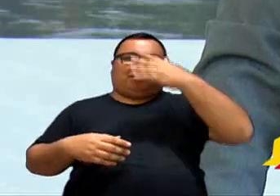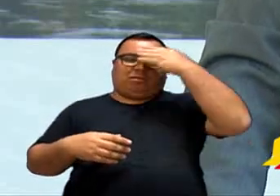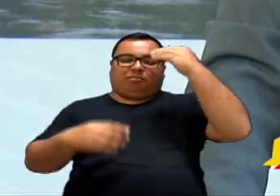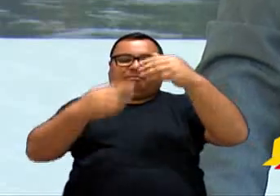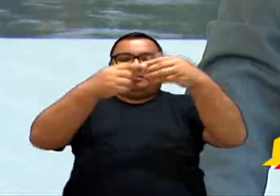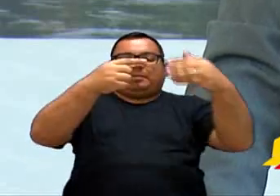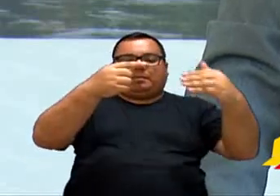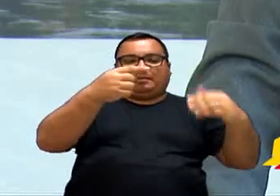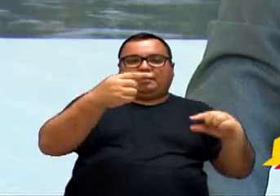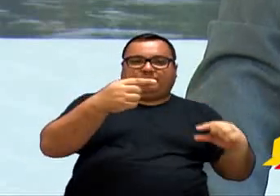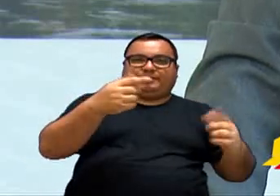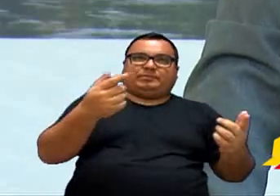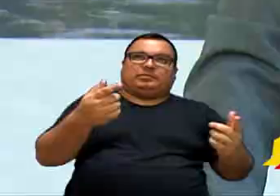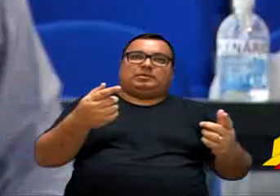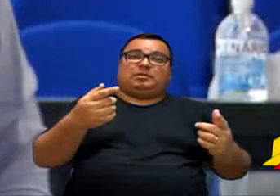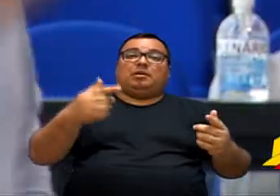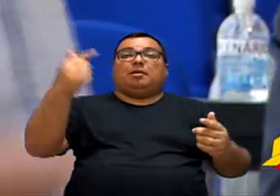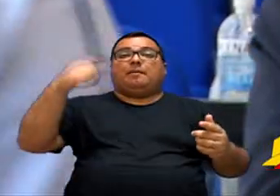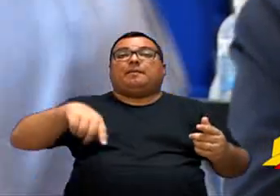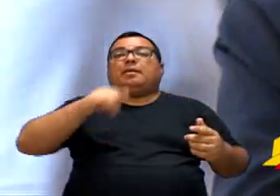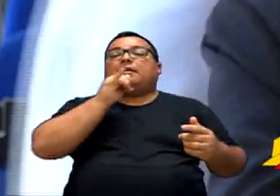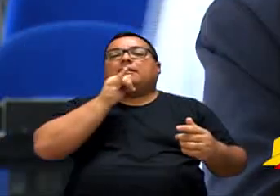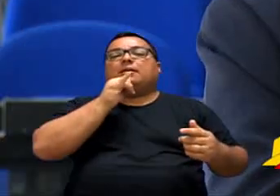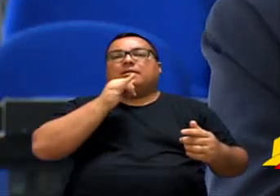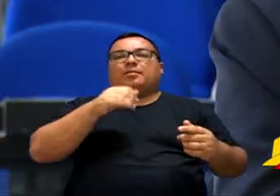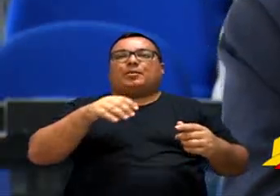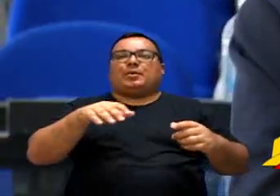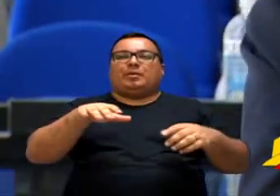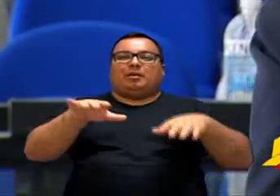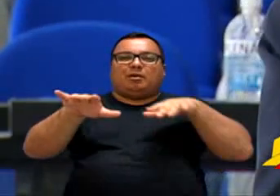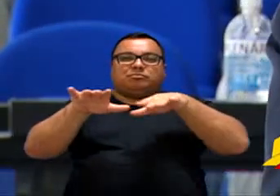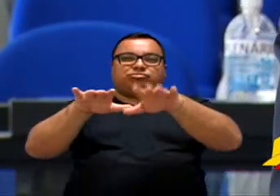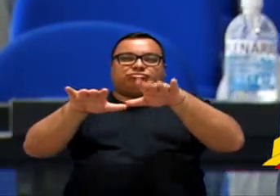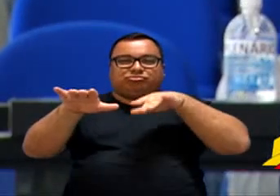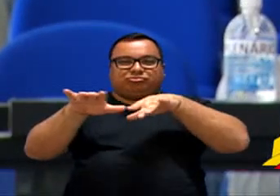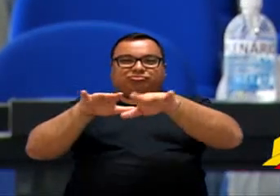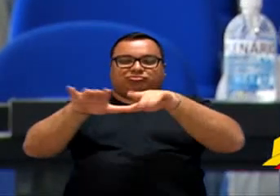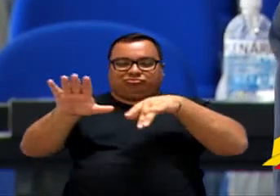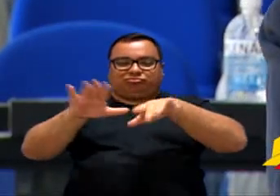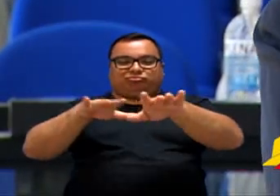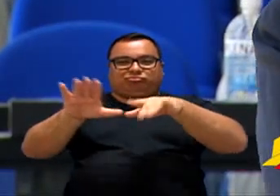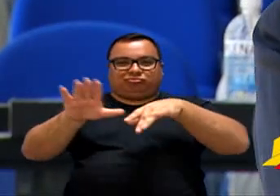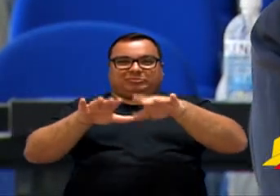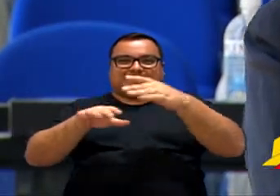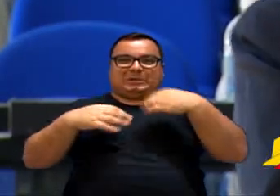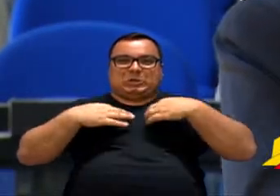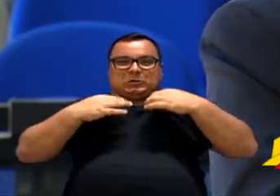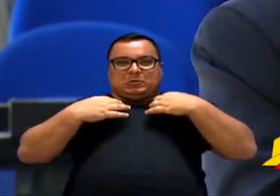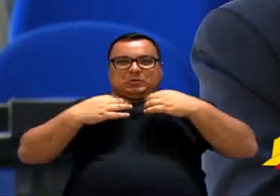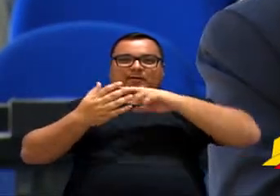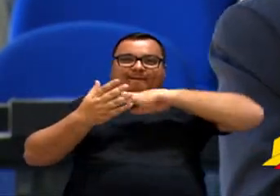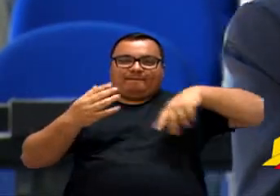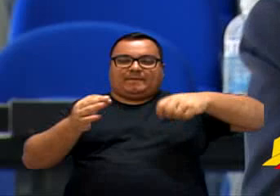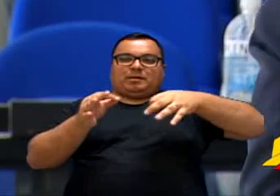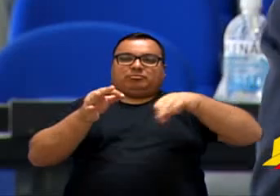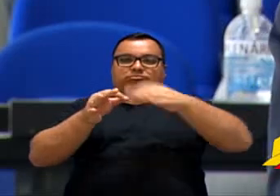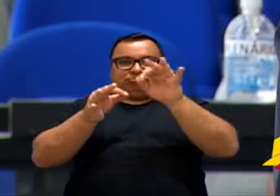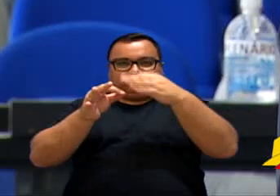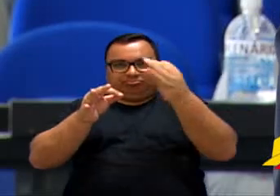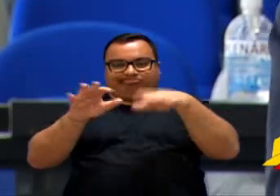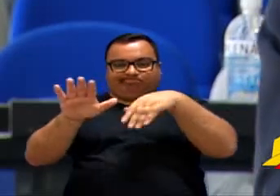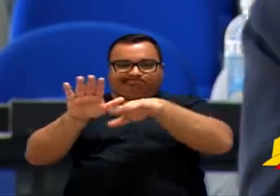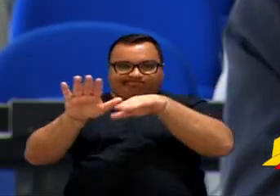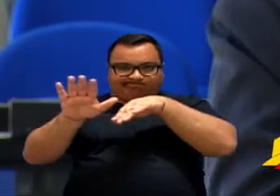as costureiras sempre foram exploradas assim? Também, há décadas, é né? Verdade. As costureiras têm essa visão.